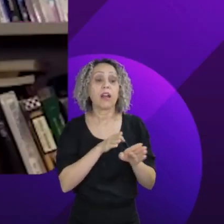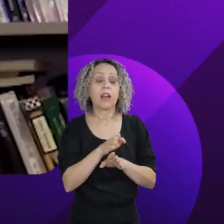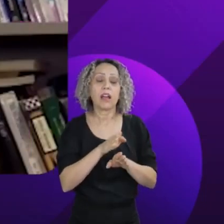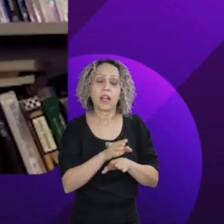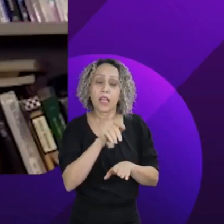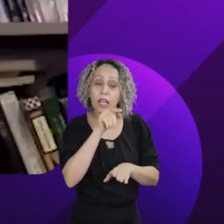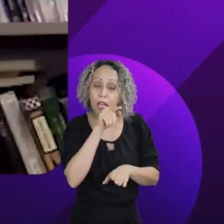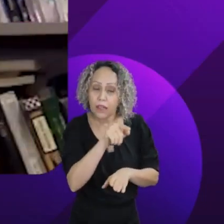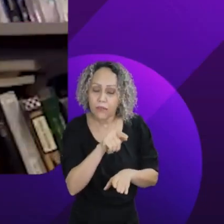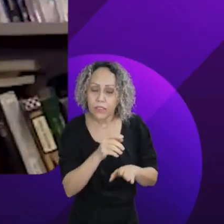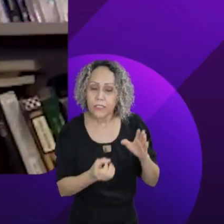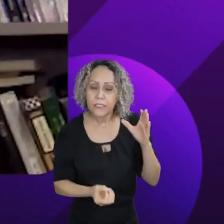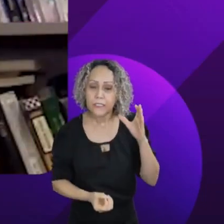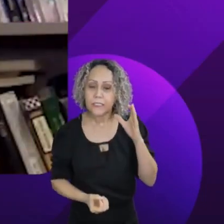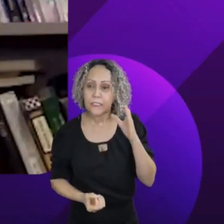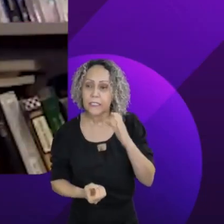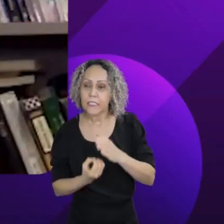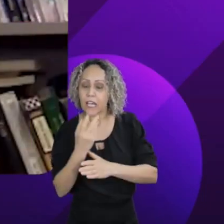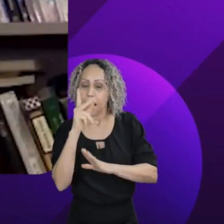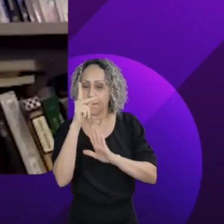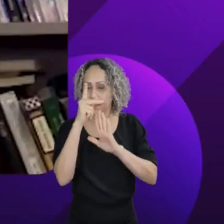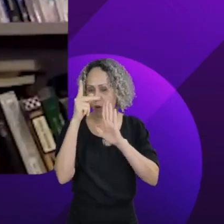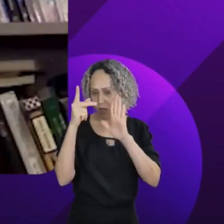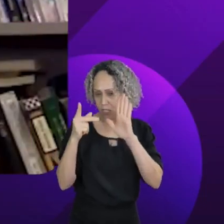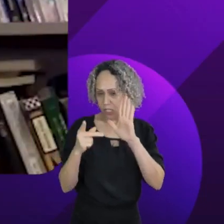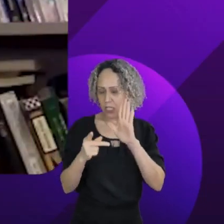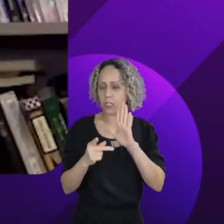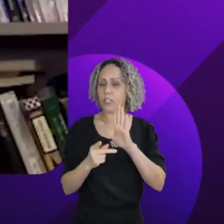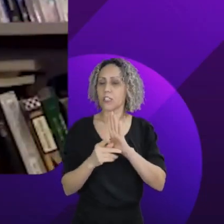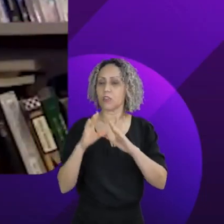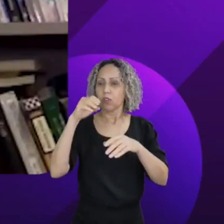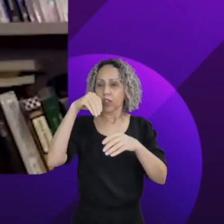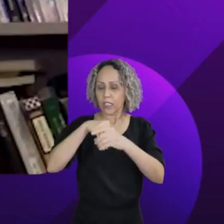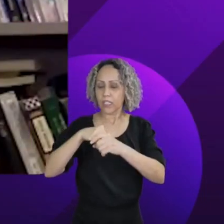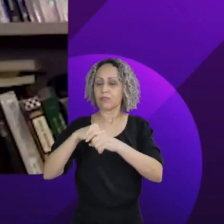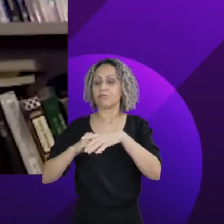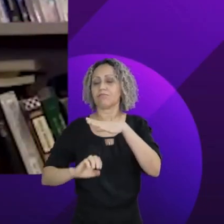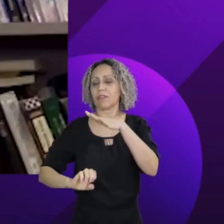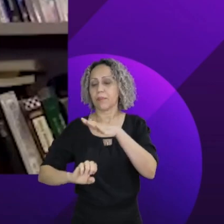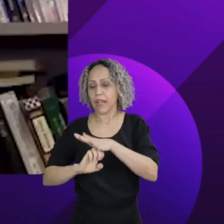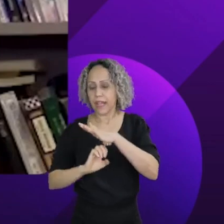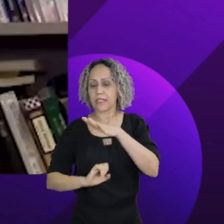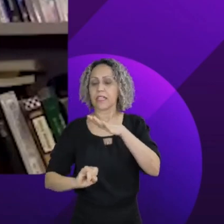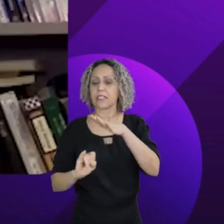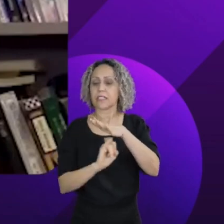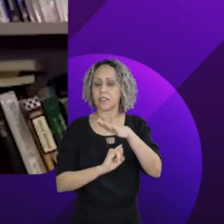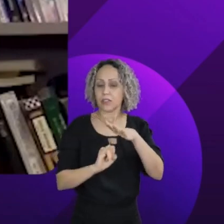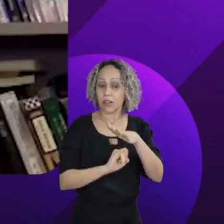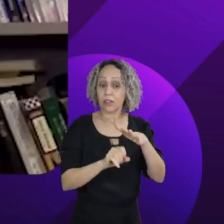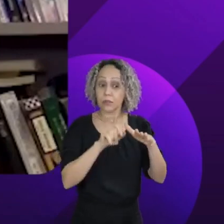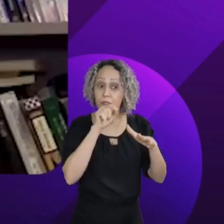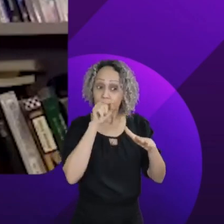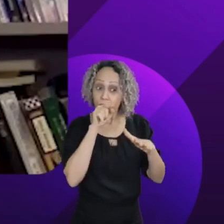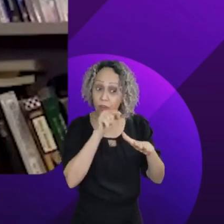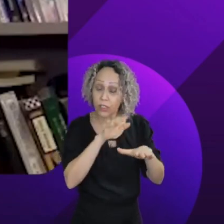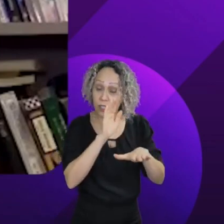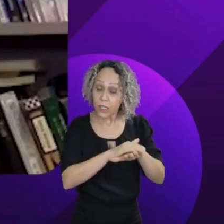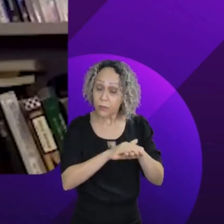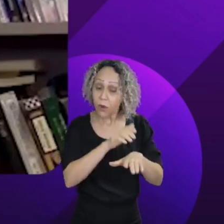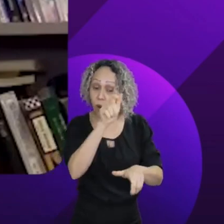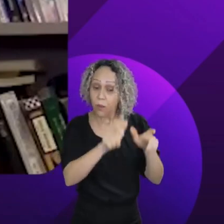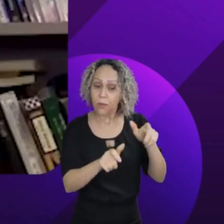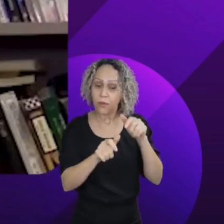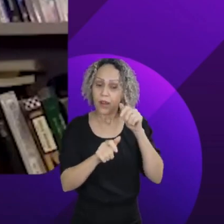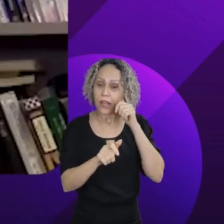delinear projetos de intervenção onde você ofereça formação para